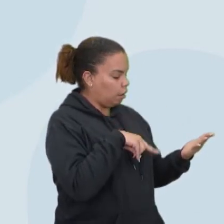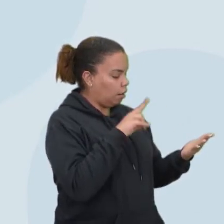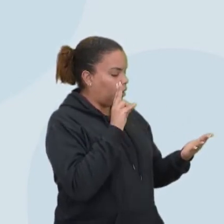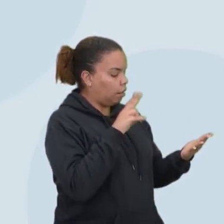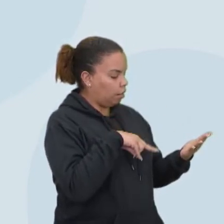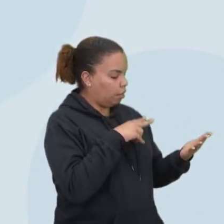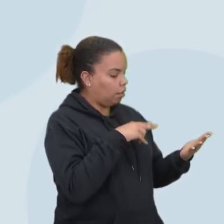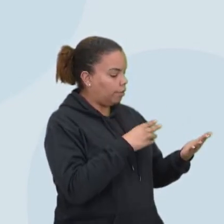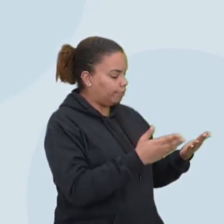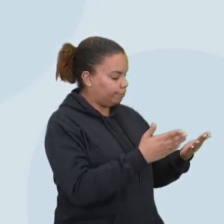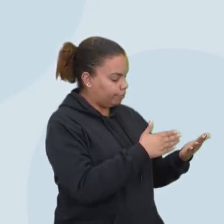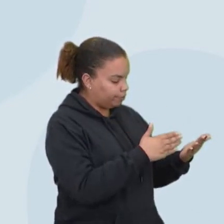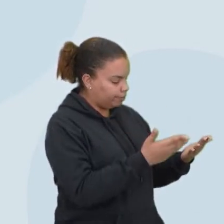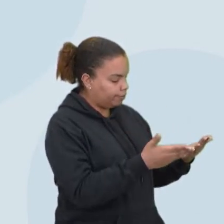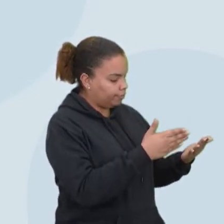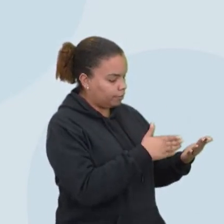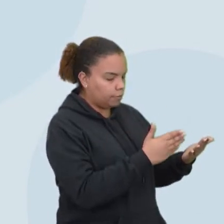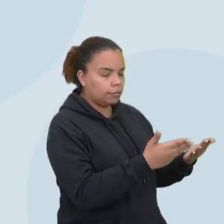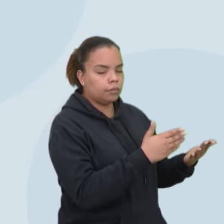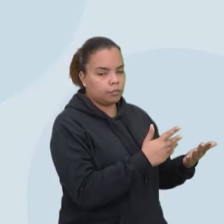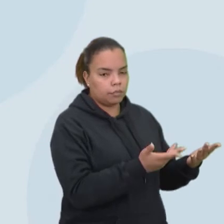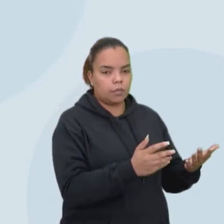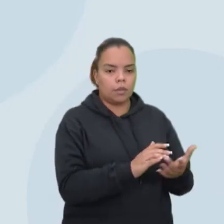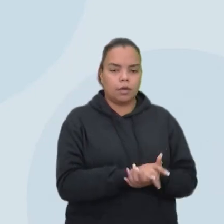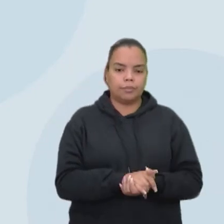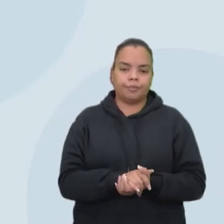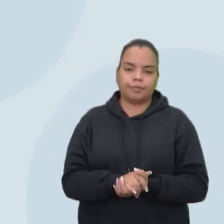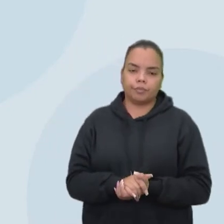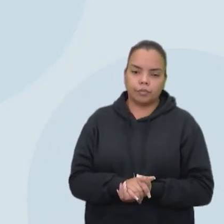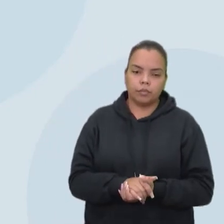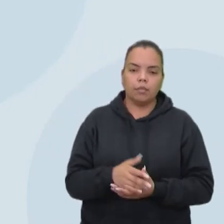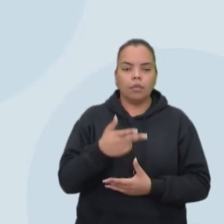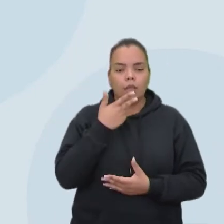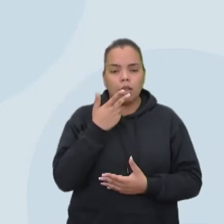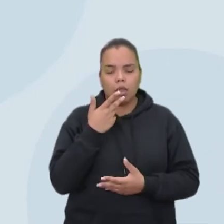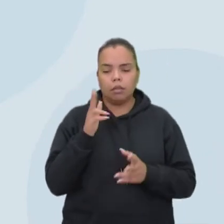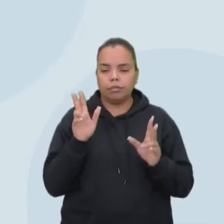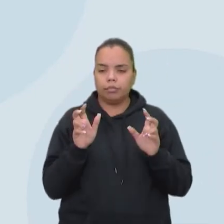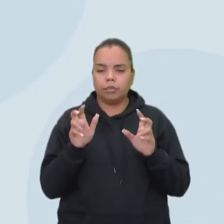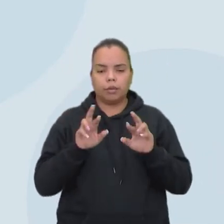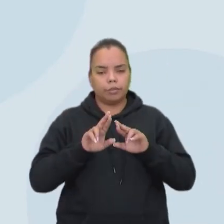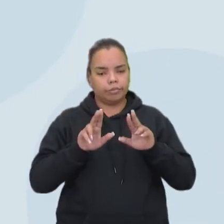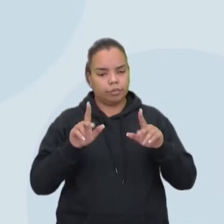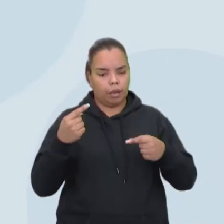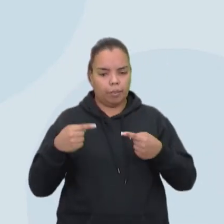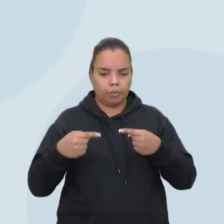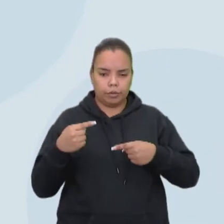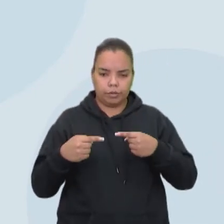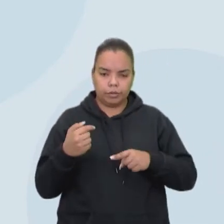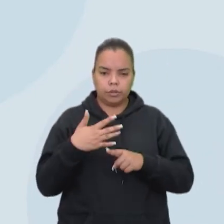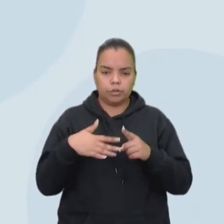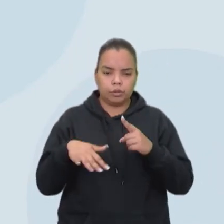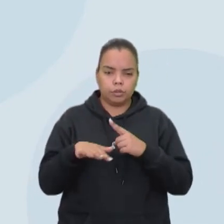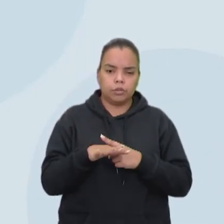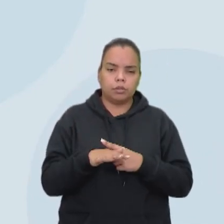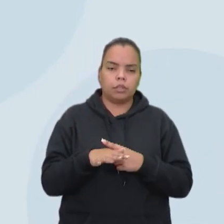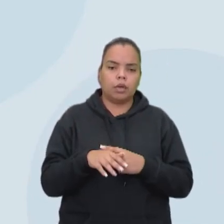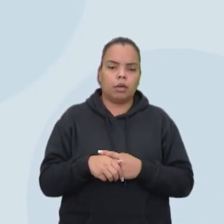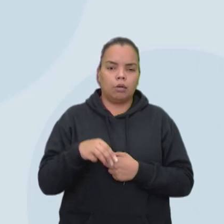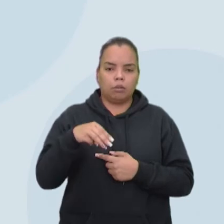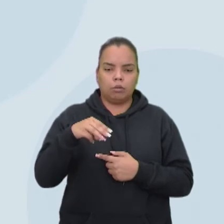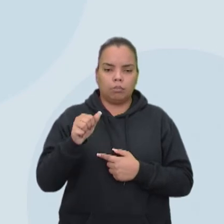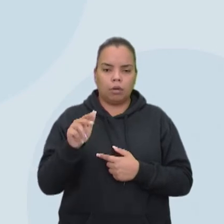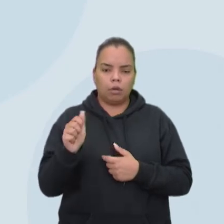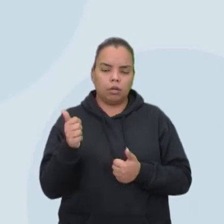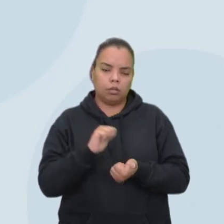divisão por colunas, páginas e tal, falando sobre assuntos diversos, políticas, interesses sociais, moda,